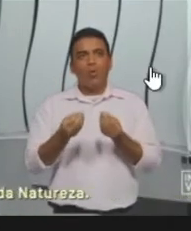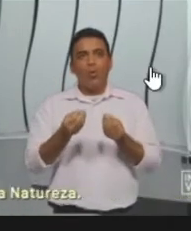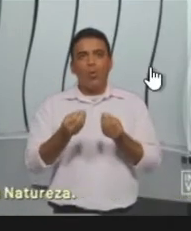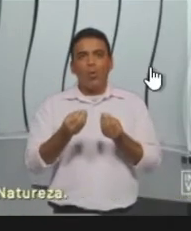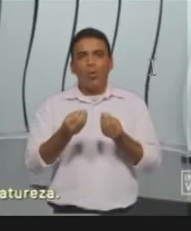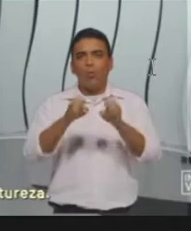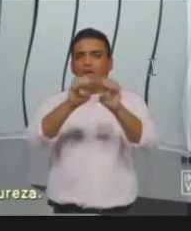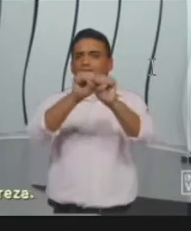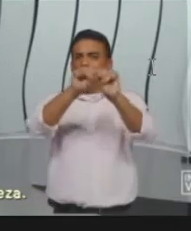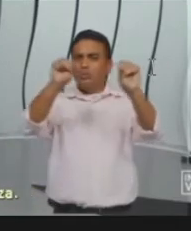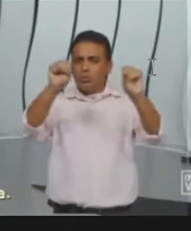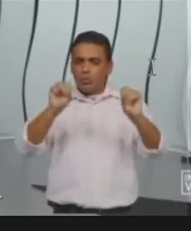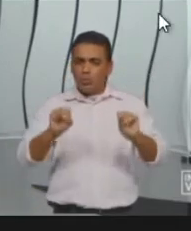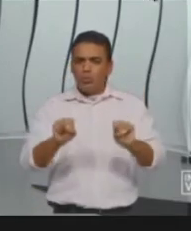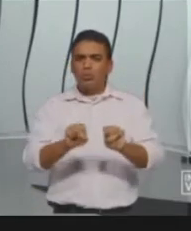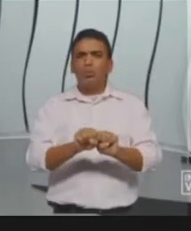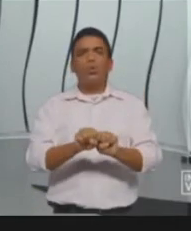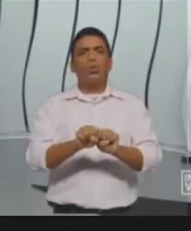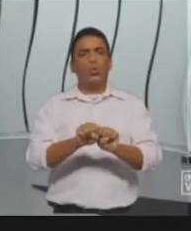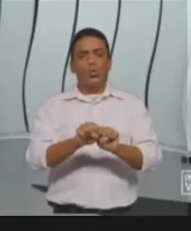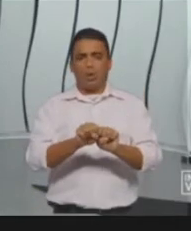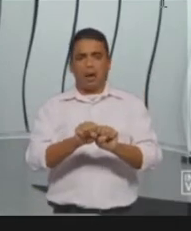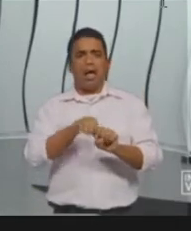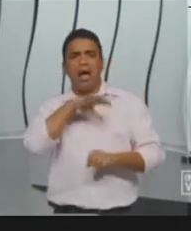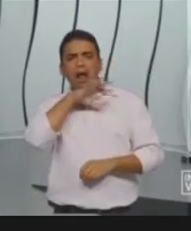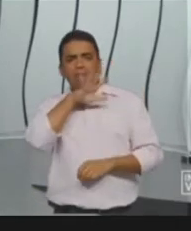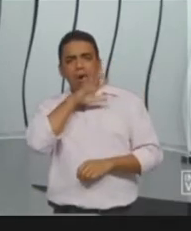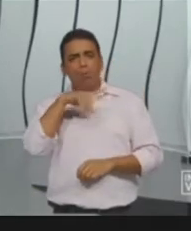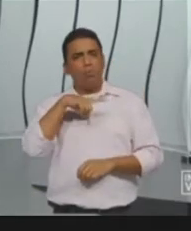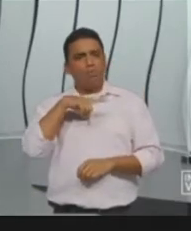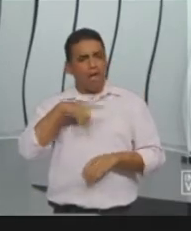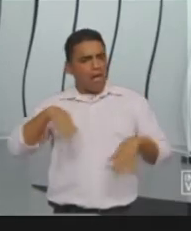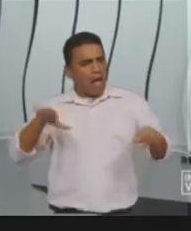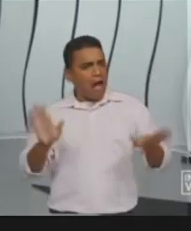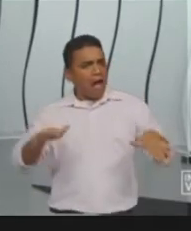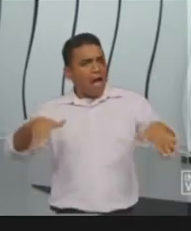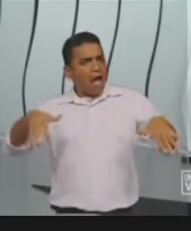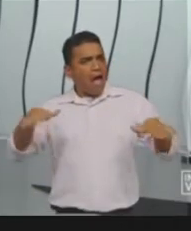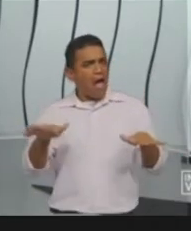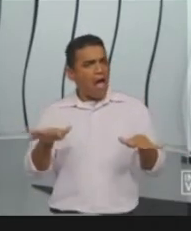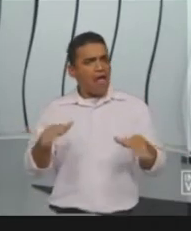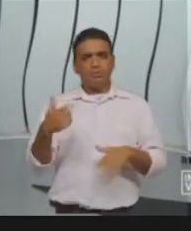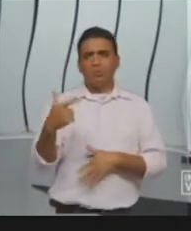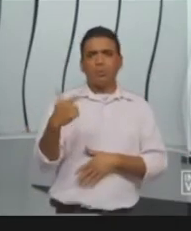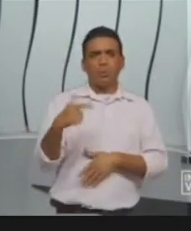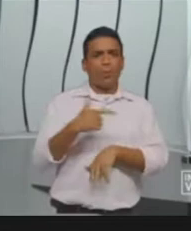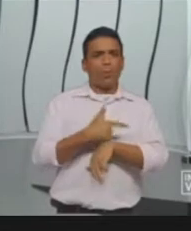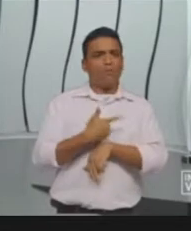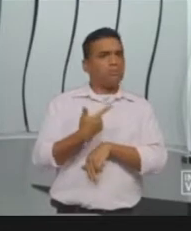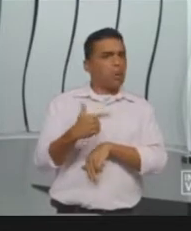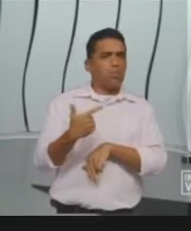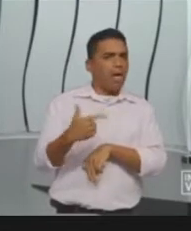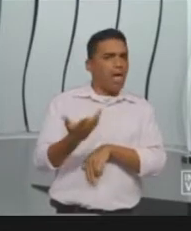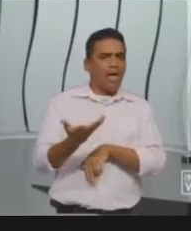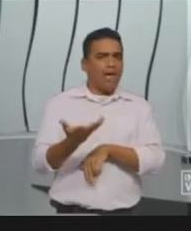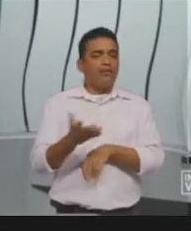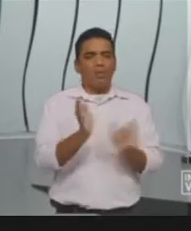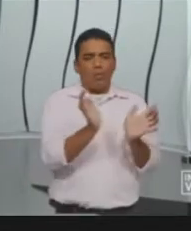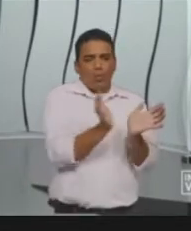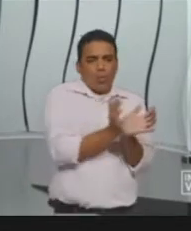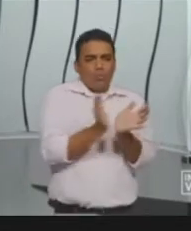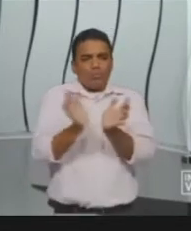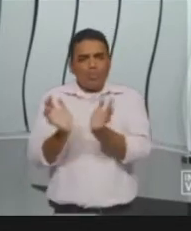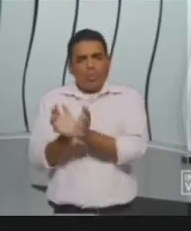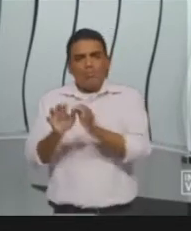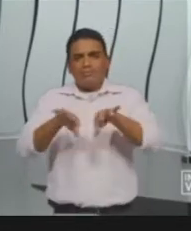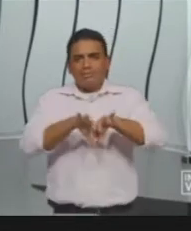de um corpo, né? Se um animal tem asas, se ele não tem. E esses critérios são utilizados para separarmos vários grupos. E